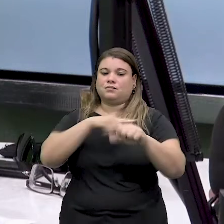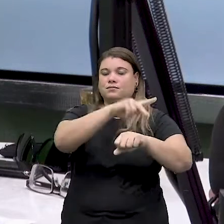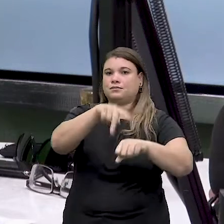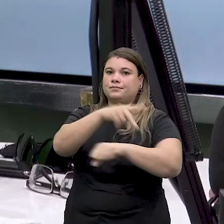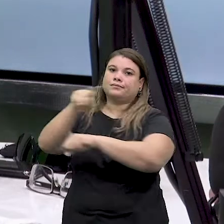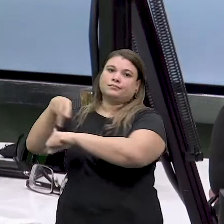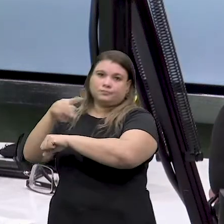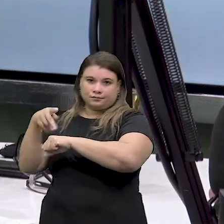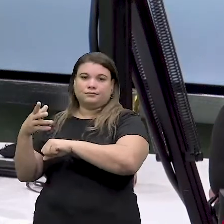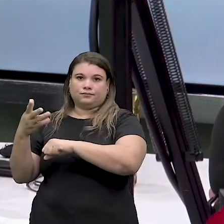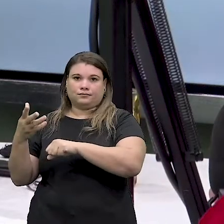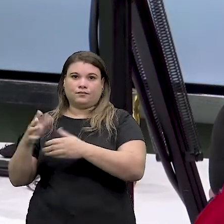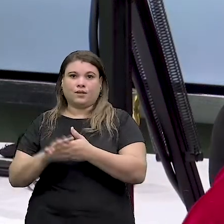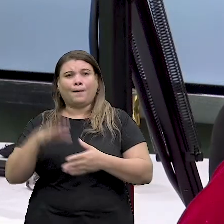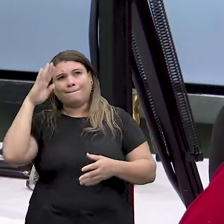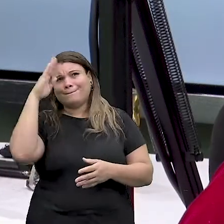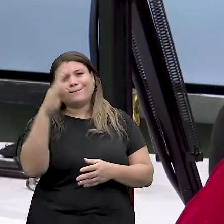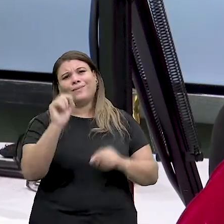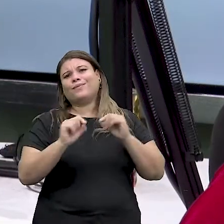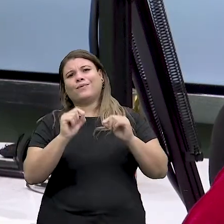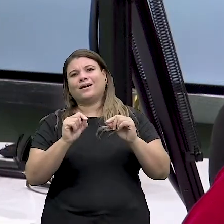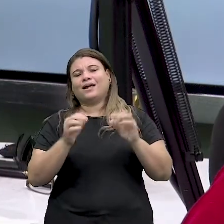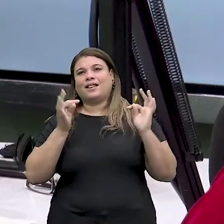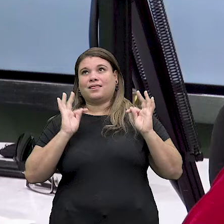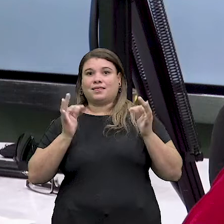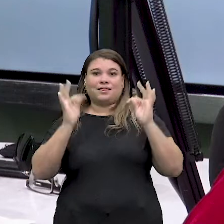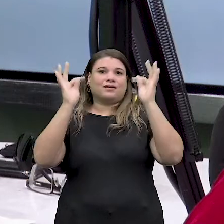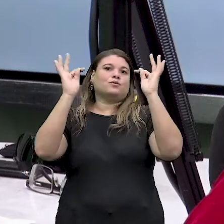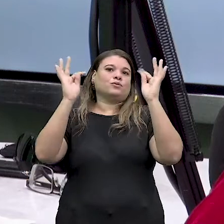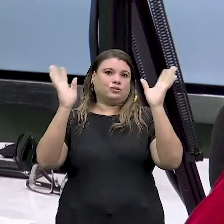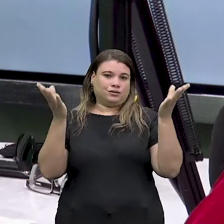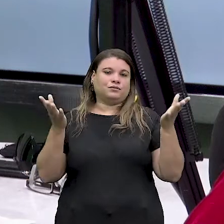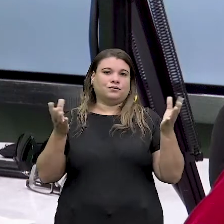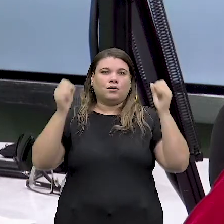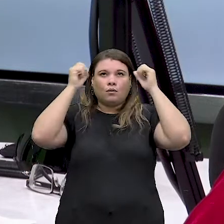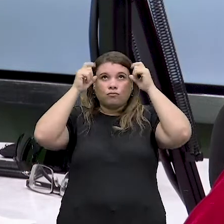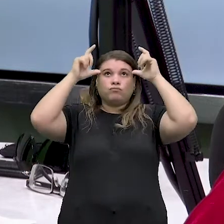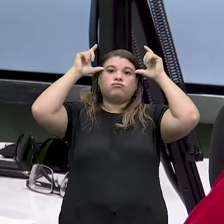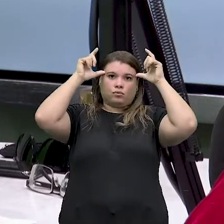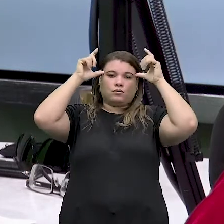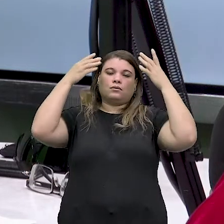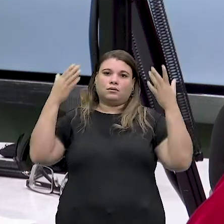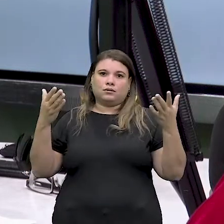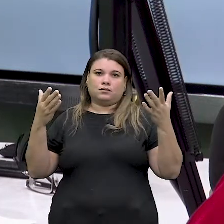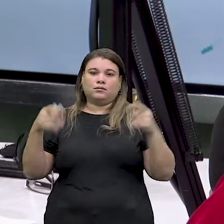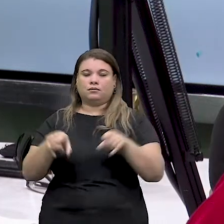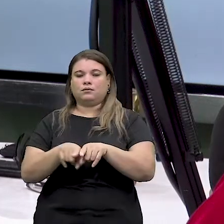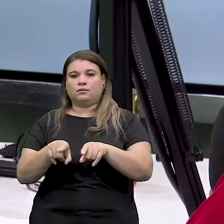principalmente a questão de tecnologia. Então, conhecimento, tá? Muito conhecimento, tecnologia,